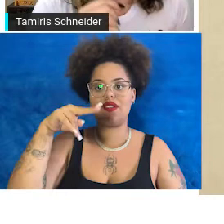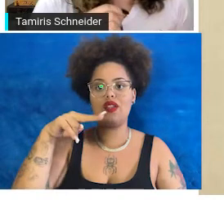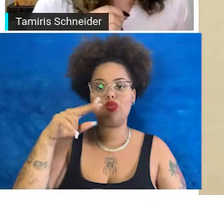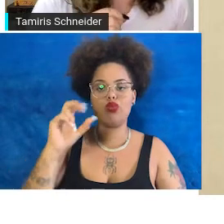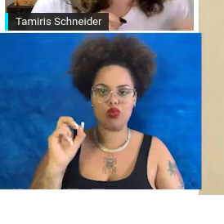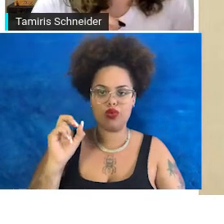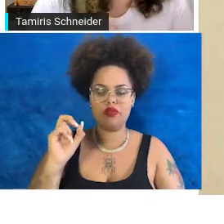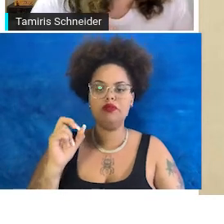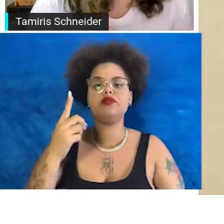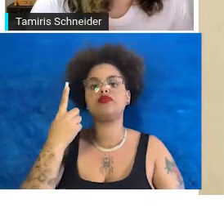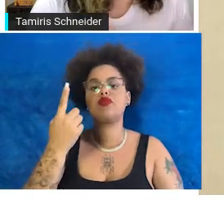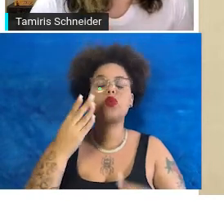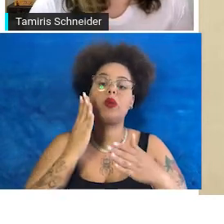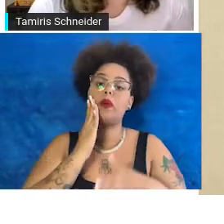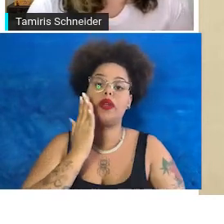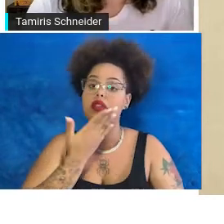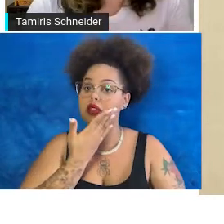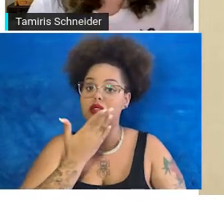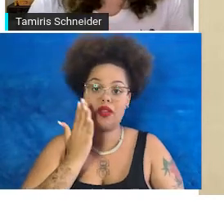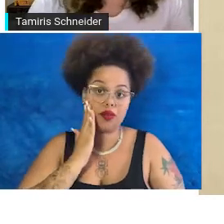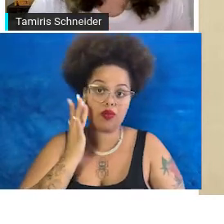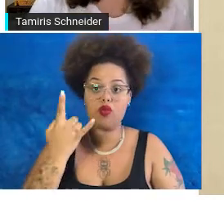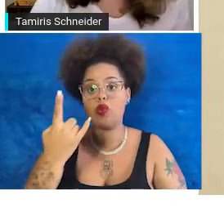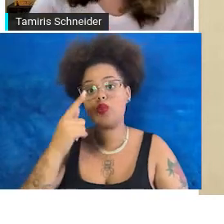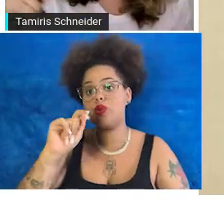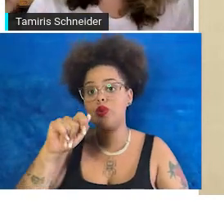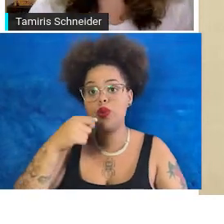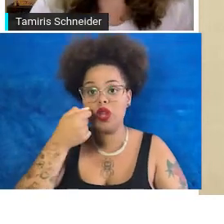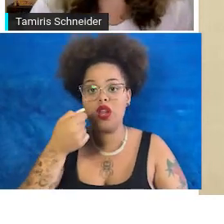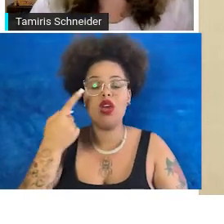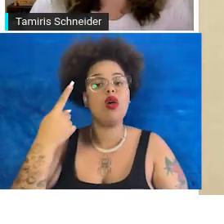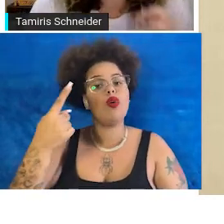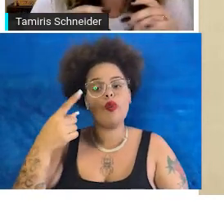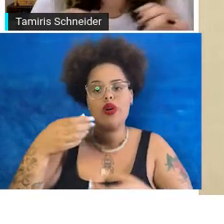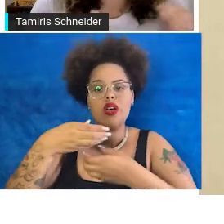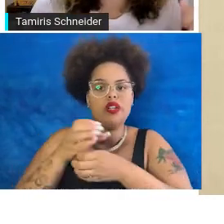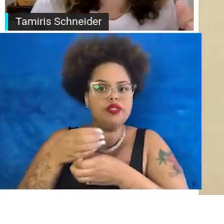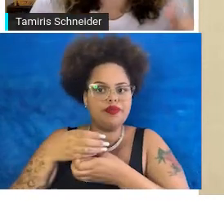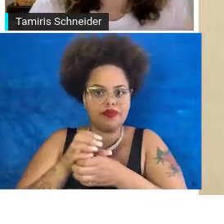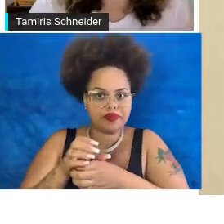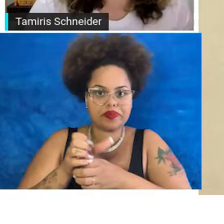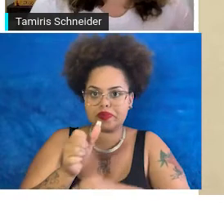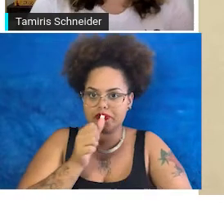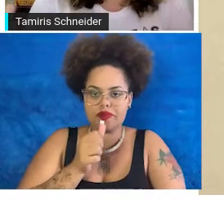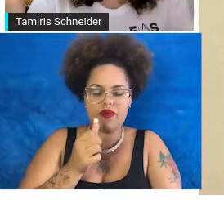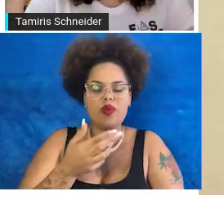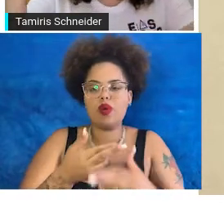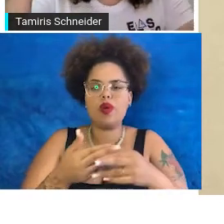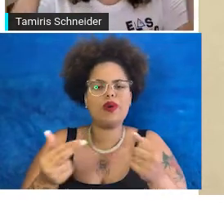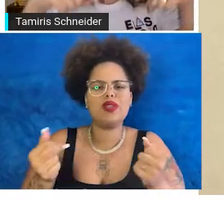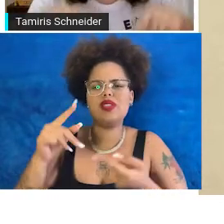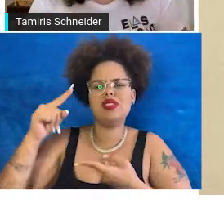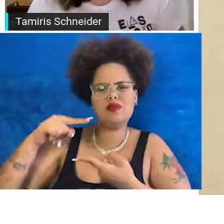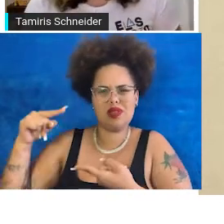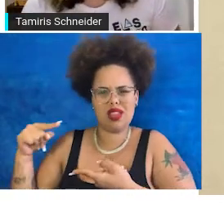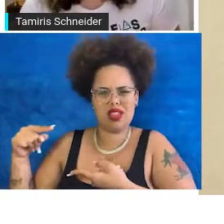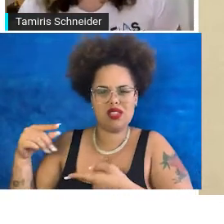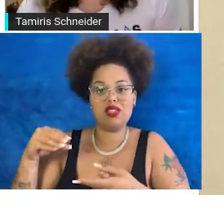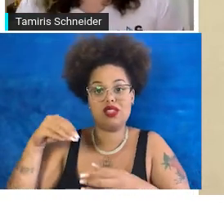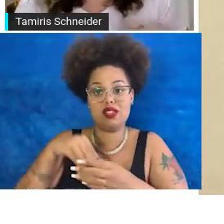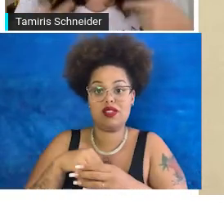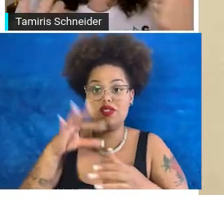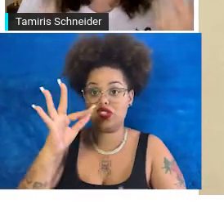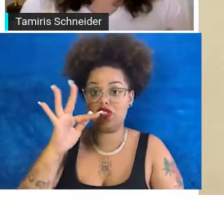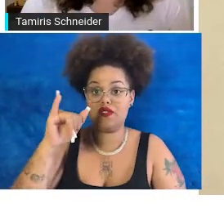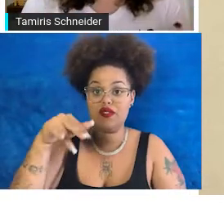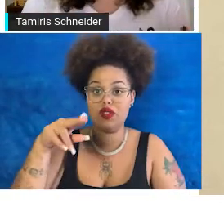Então, um guardanapo, uma colher, uma garrafinha, coisinhas pequenas. Dentro desse dressing fino, a gente